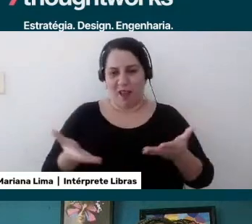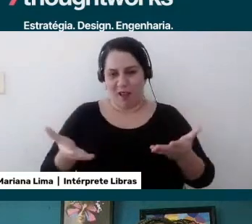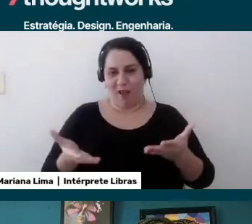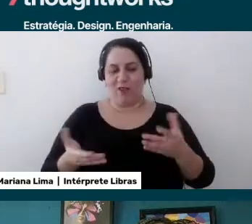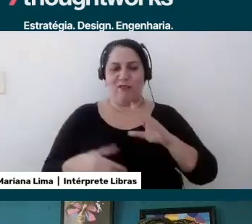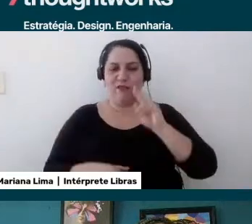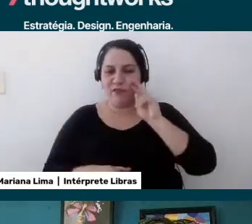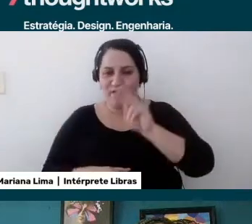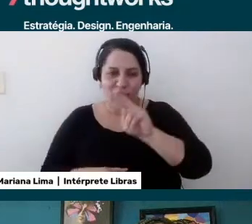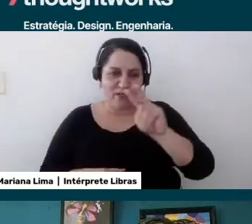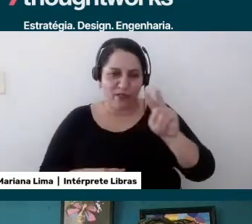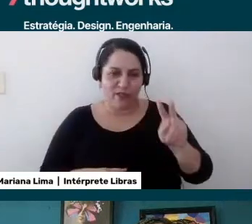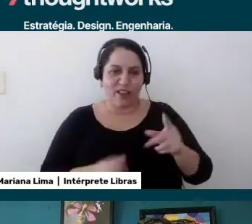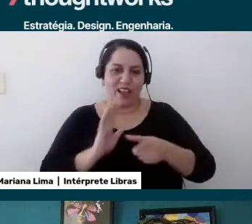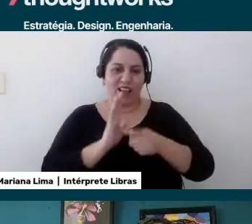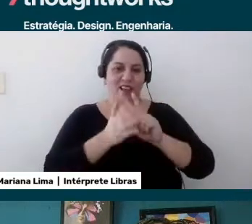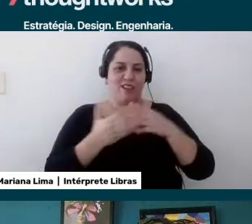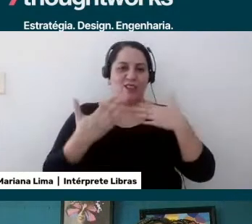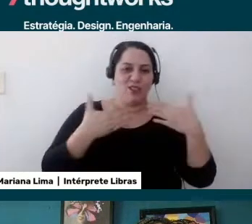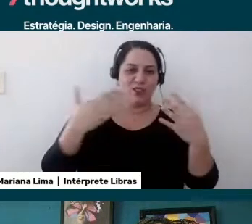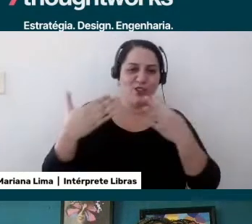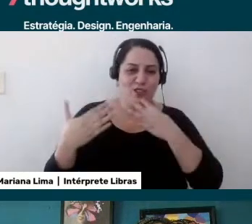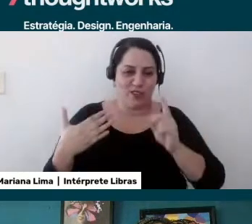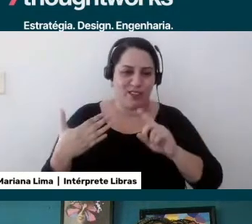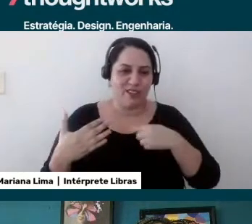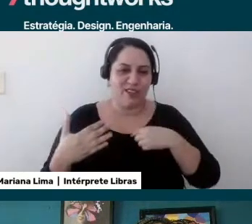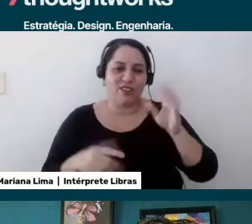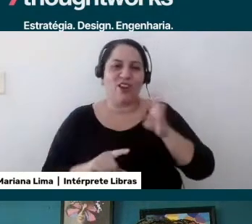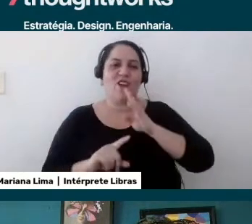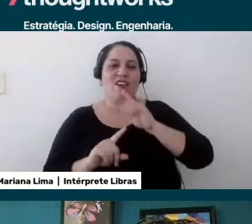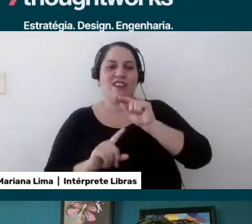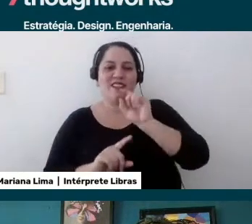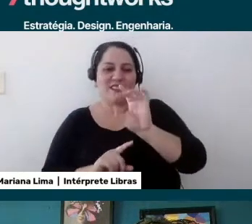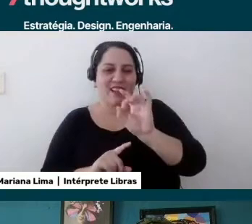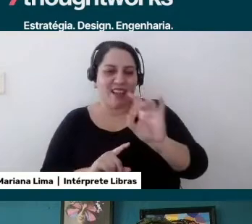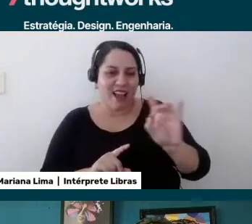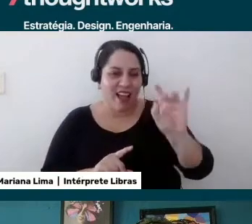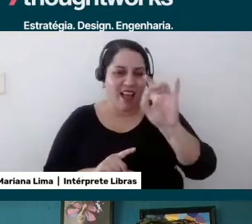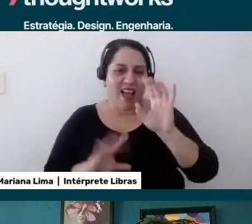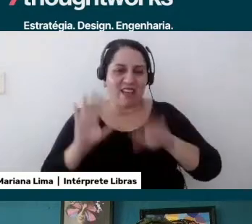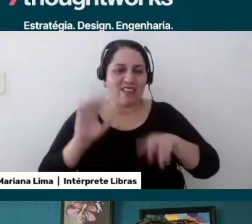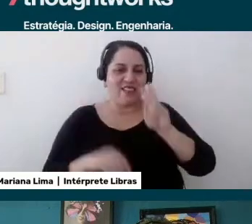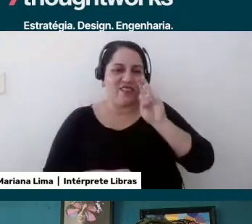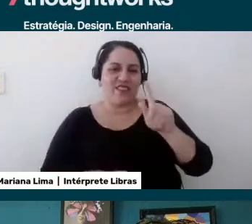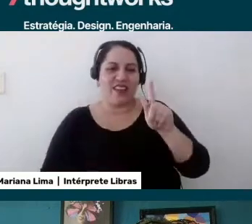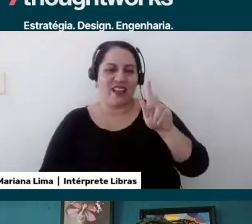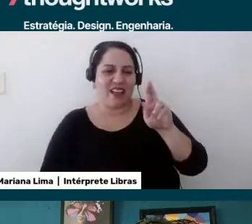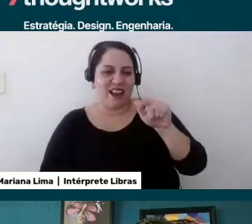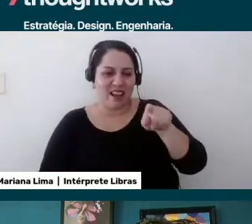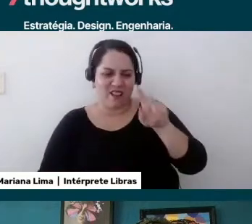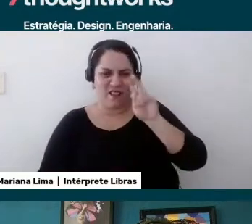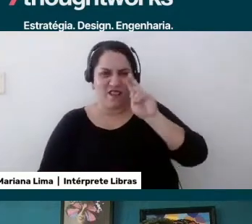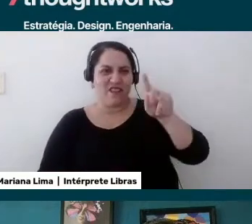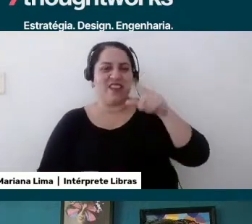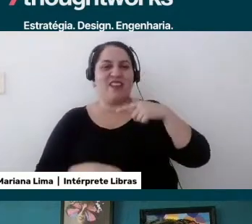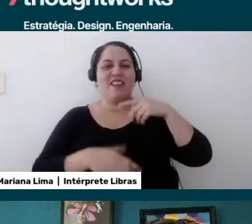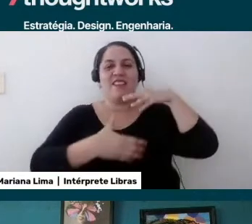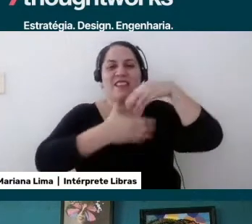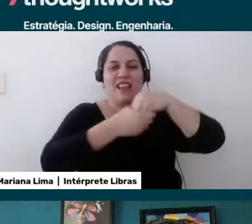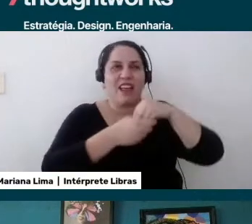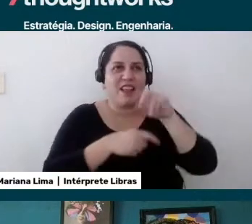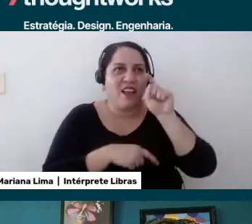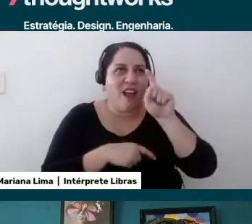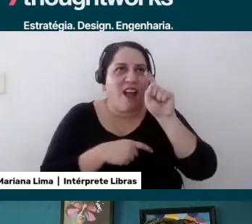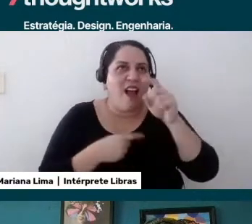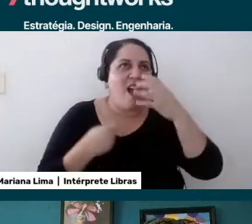de alguma forma, antes de nos conhecermos, eu já sabia quem vocês eram. Então, um dia você estava vendo a Grazi ali no LinkedIn e falando assim, nossa, olha essa mulher e tal.